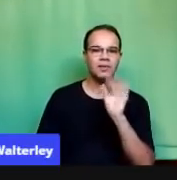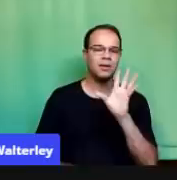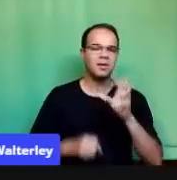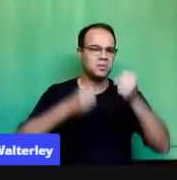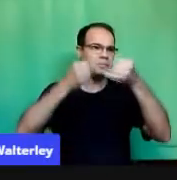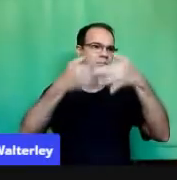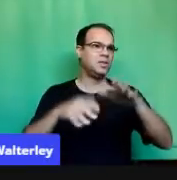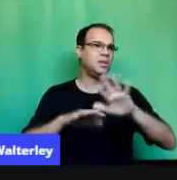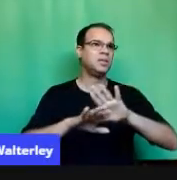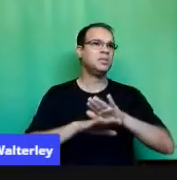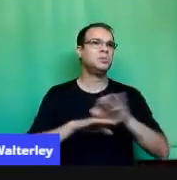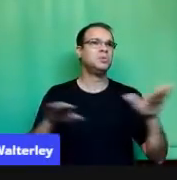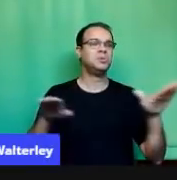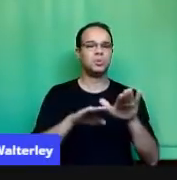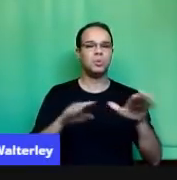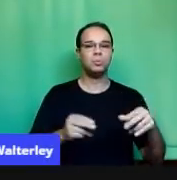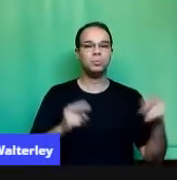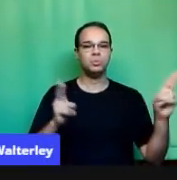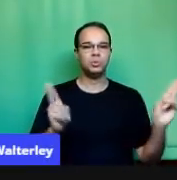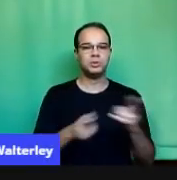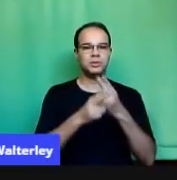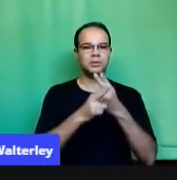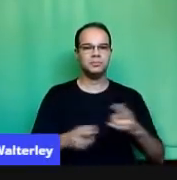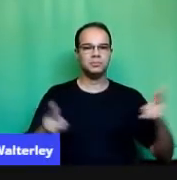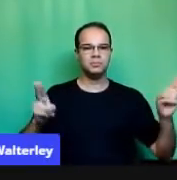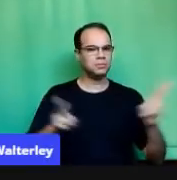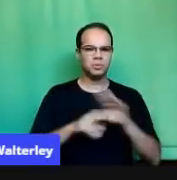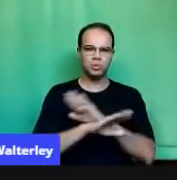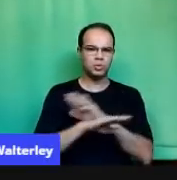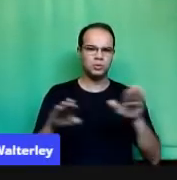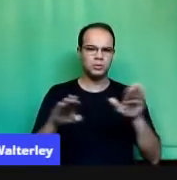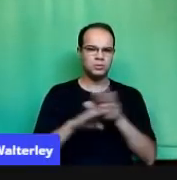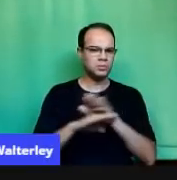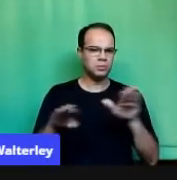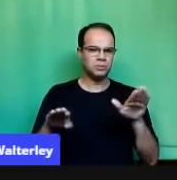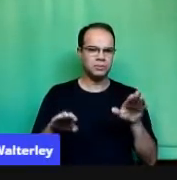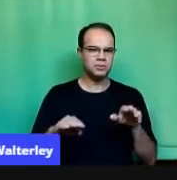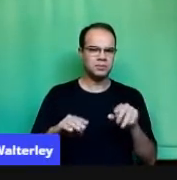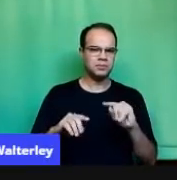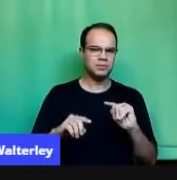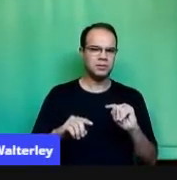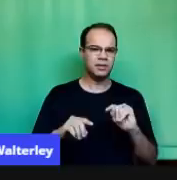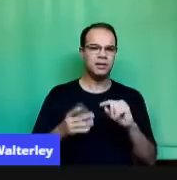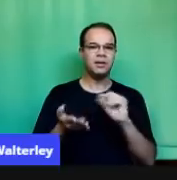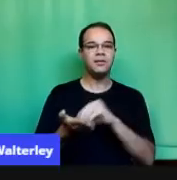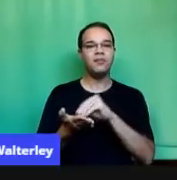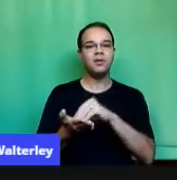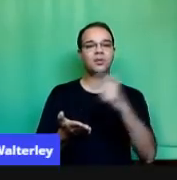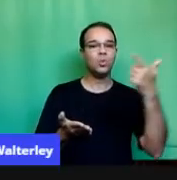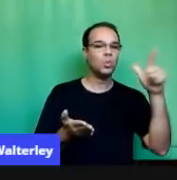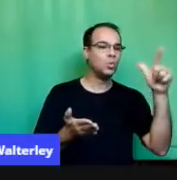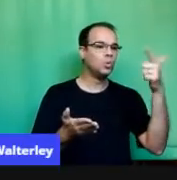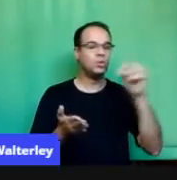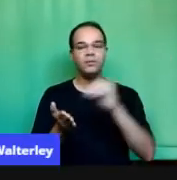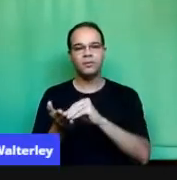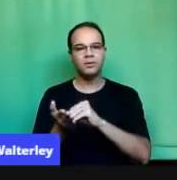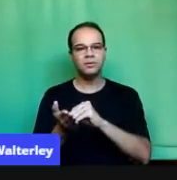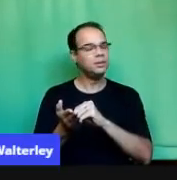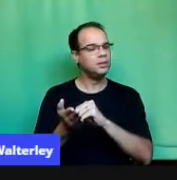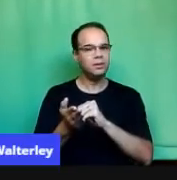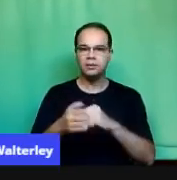de forma isolada, certo? Esses campos, eles estão interligados e